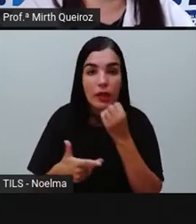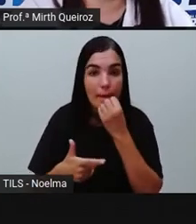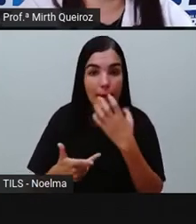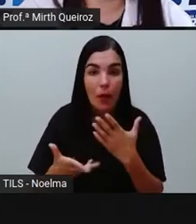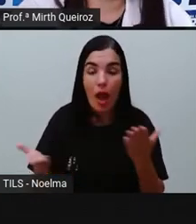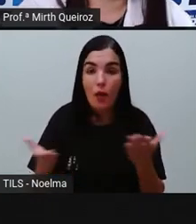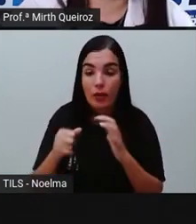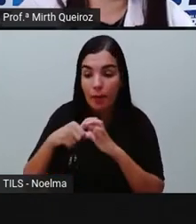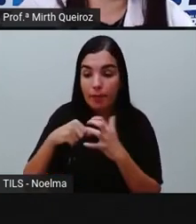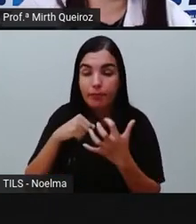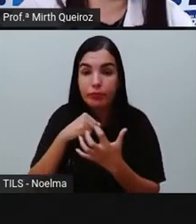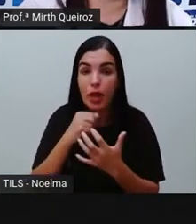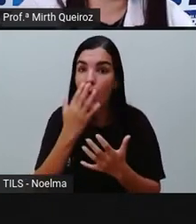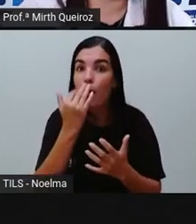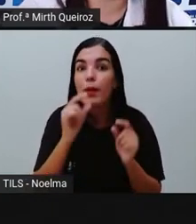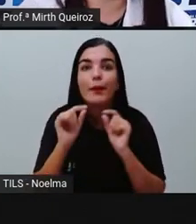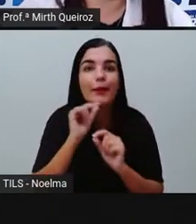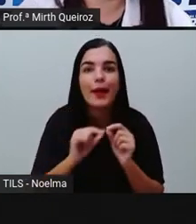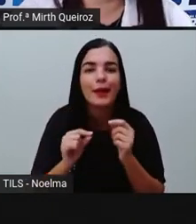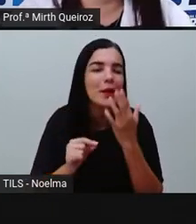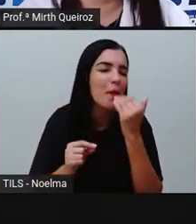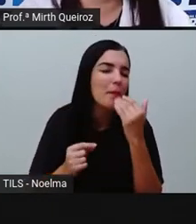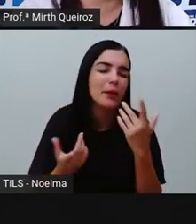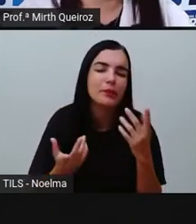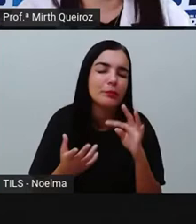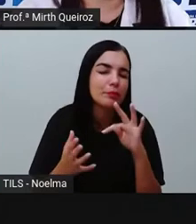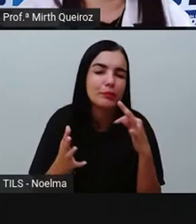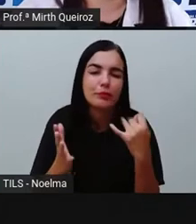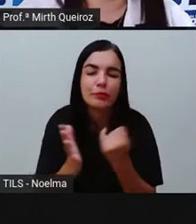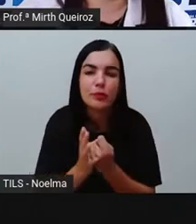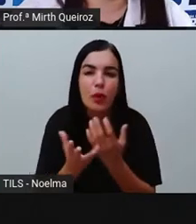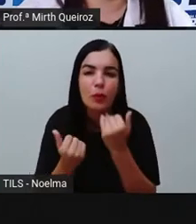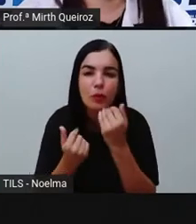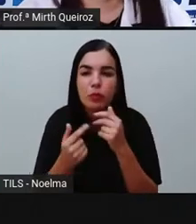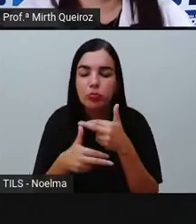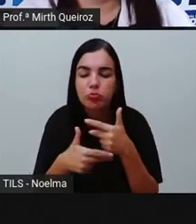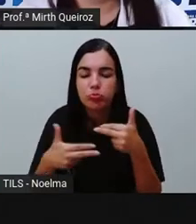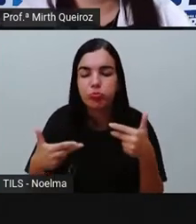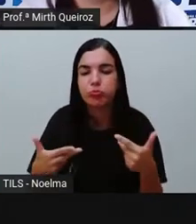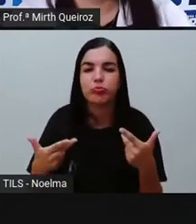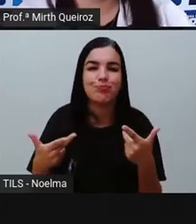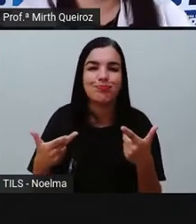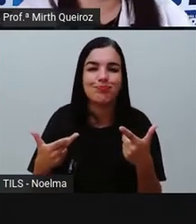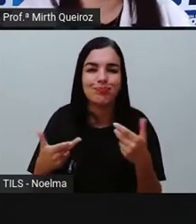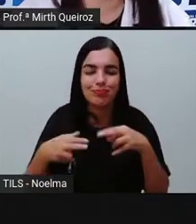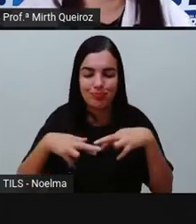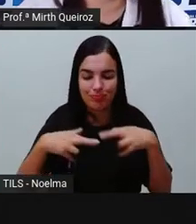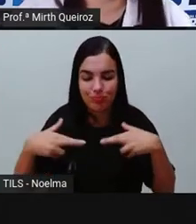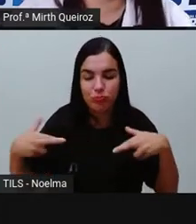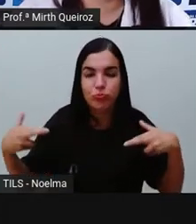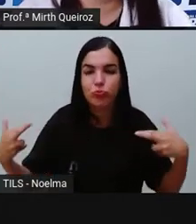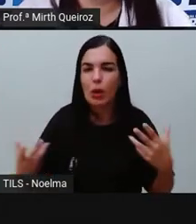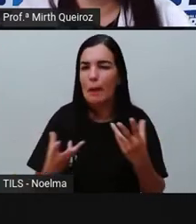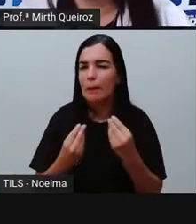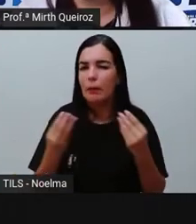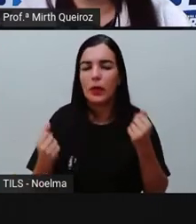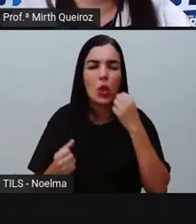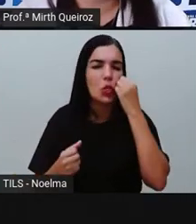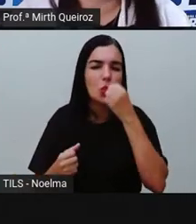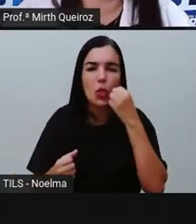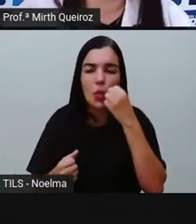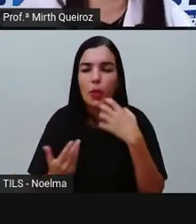pandemia, as pessoas passaram a comer mais enlatados, a comer massas, né, em excessos, doces